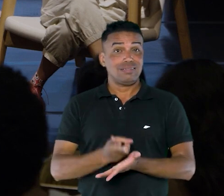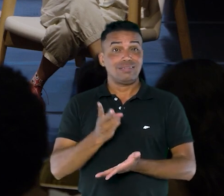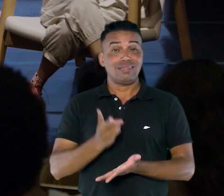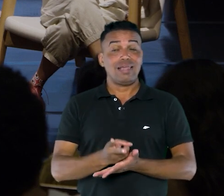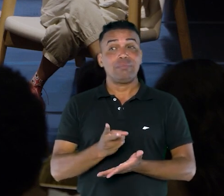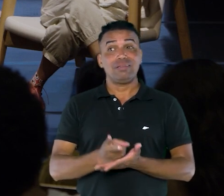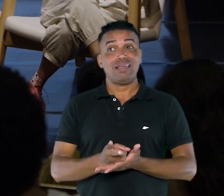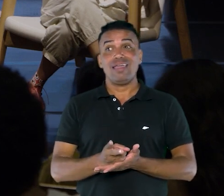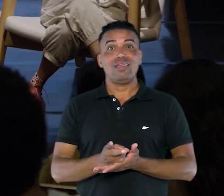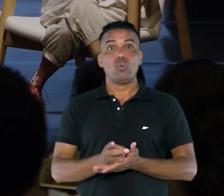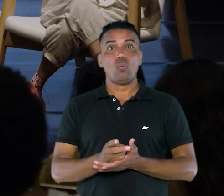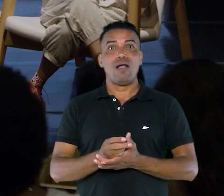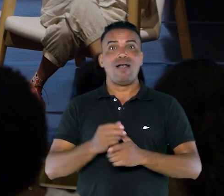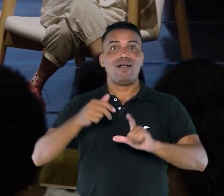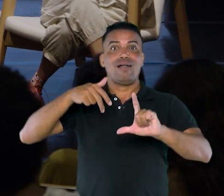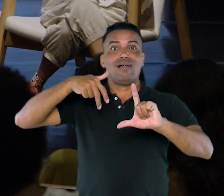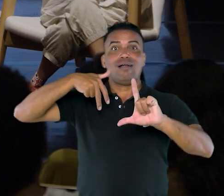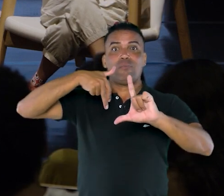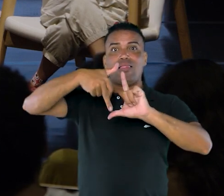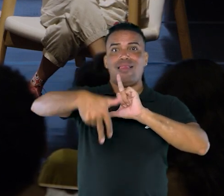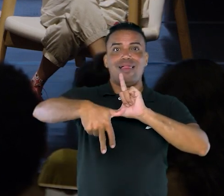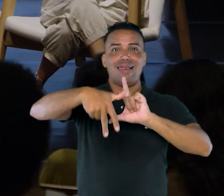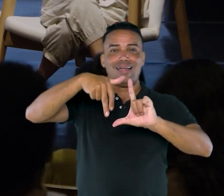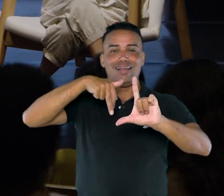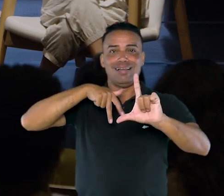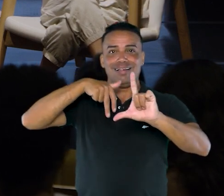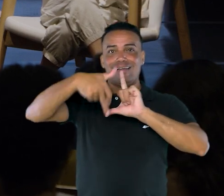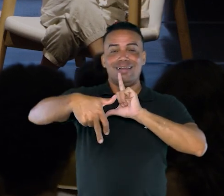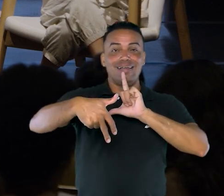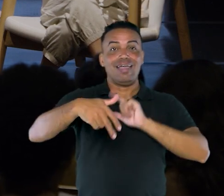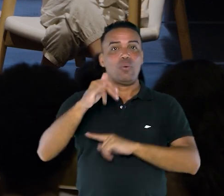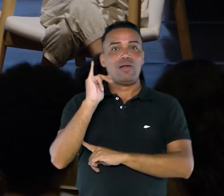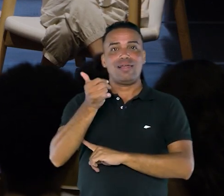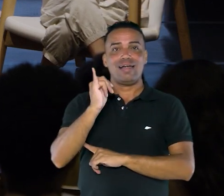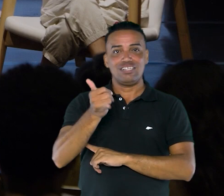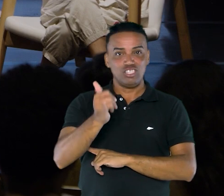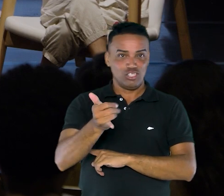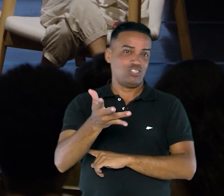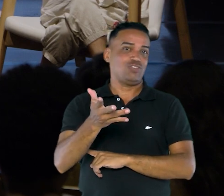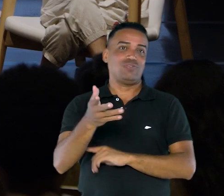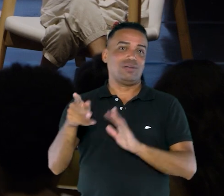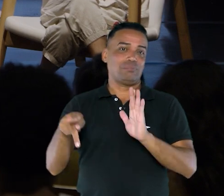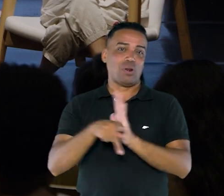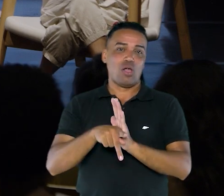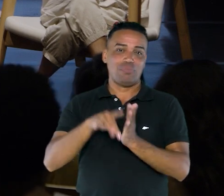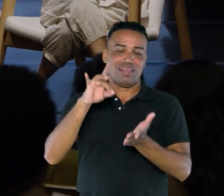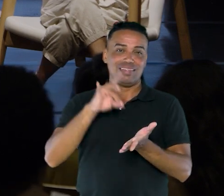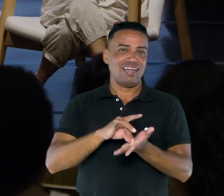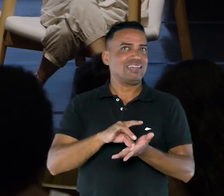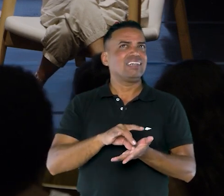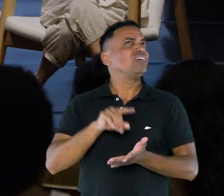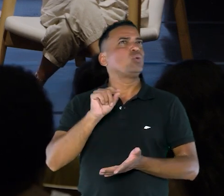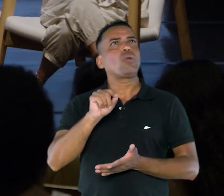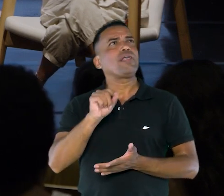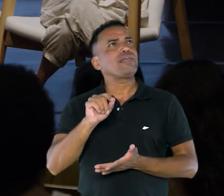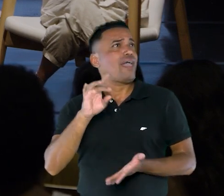uma meta-realidade, né? Que é umas narrativas sobre a realidade, né? A realidade está ficando até difícil, assim, a realidade se